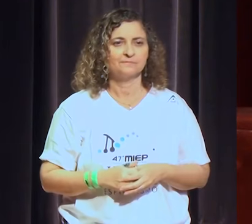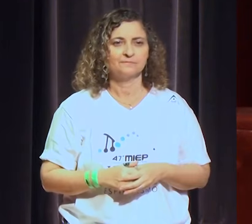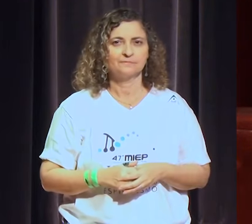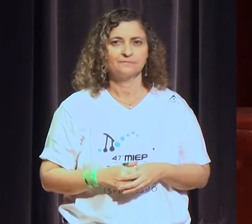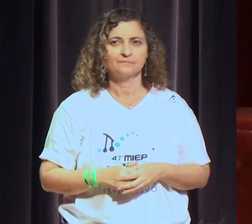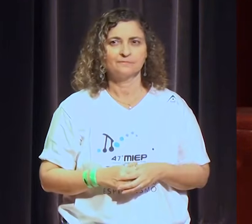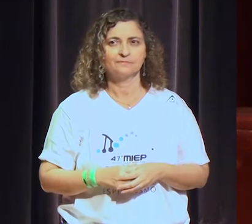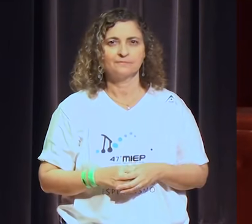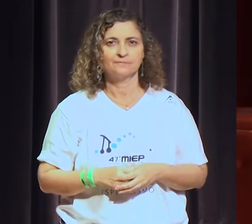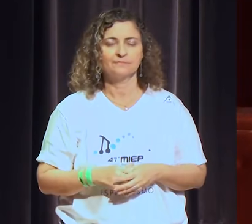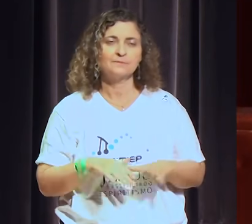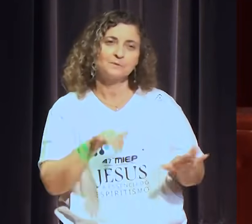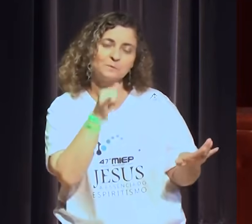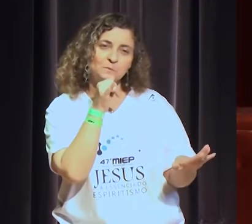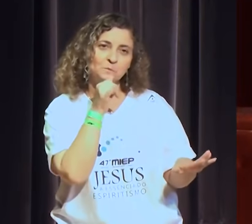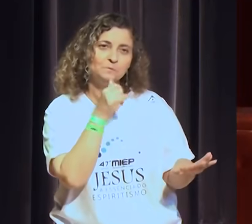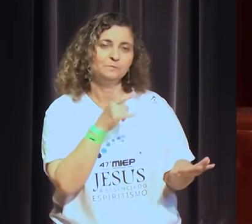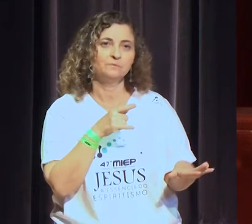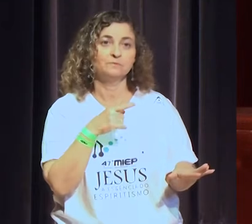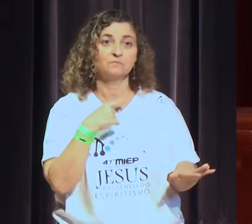Perceberam?